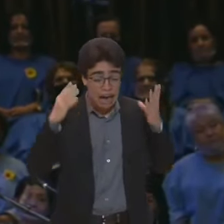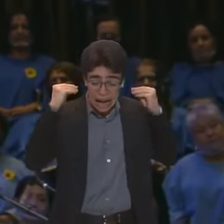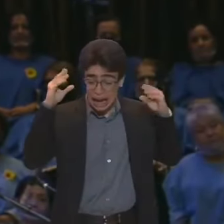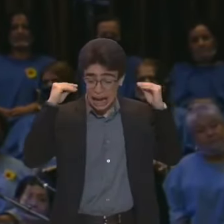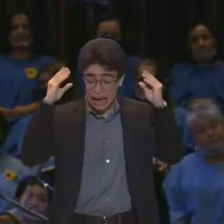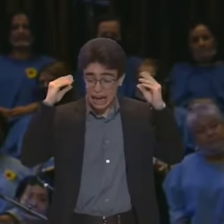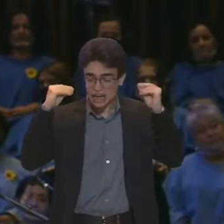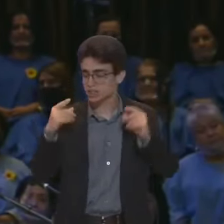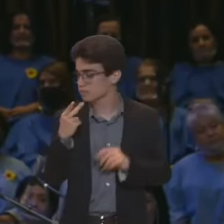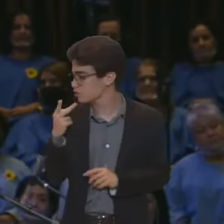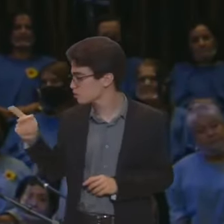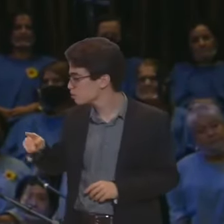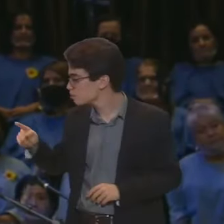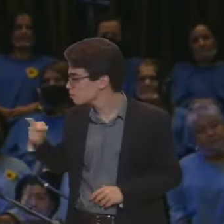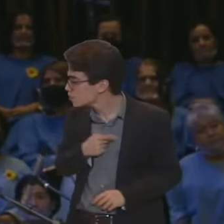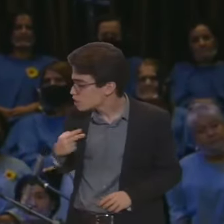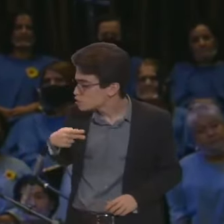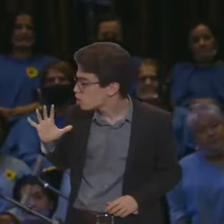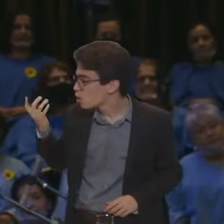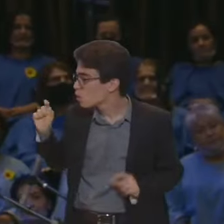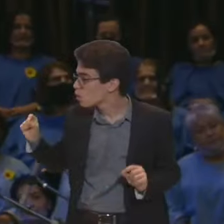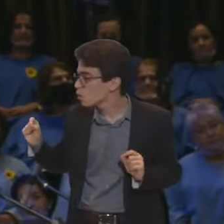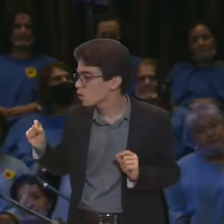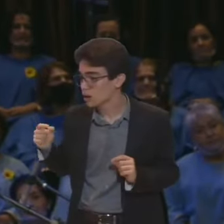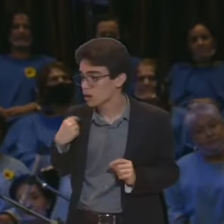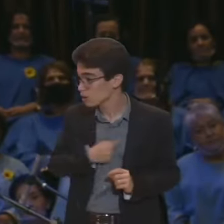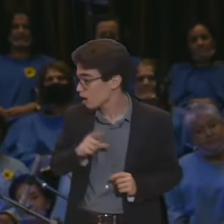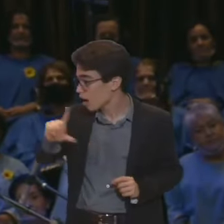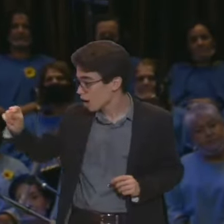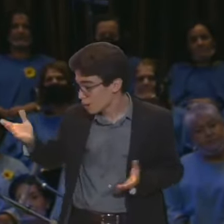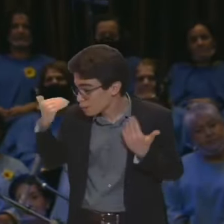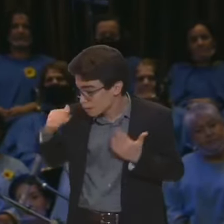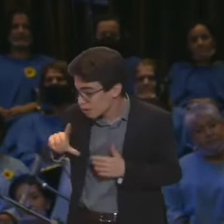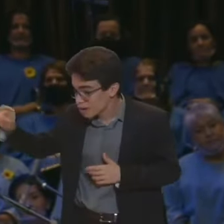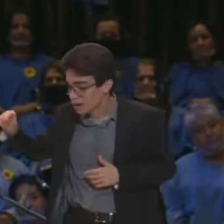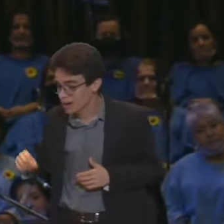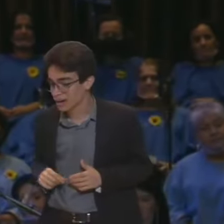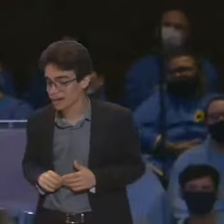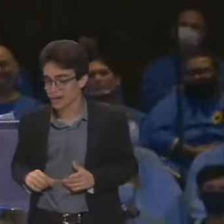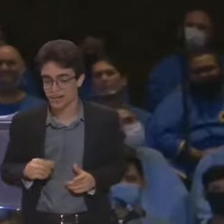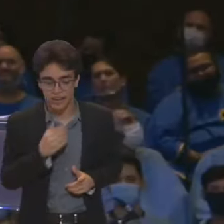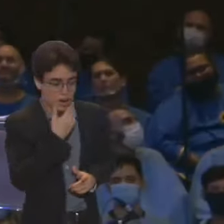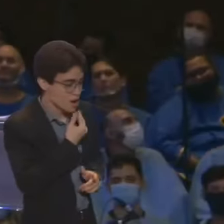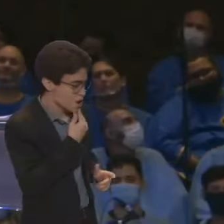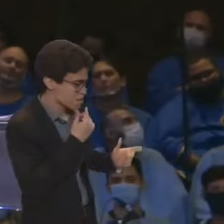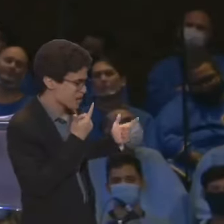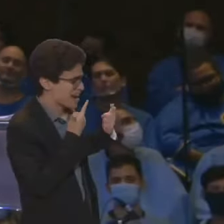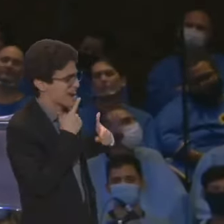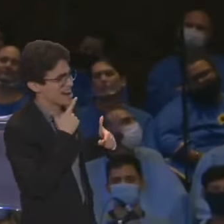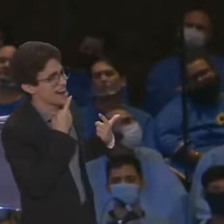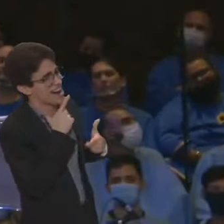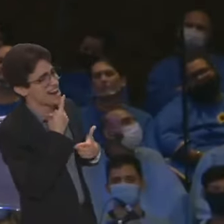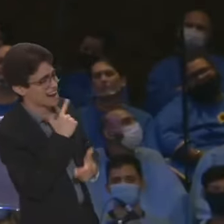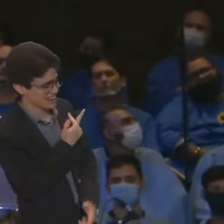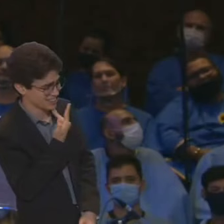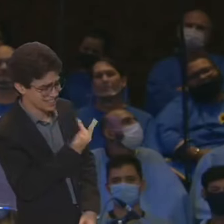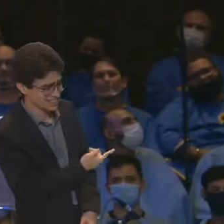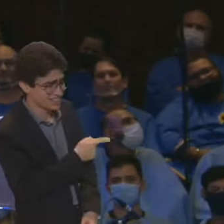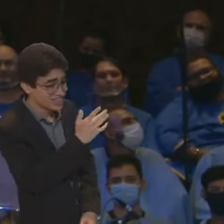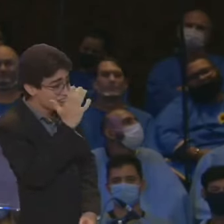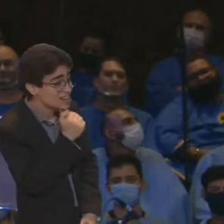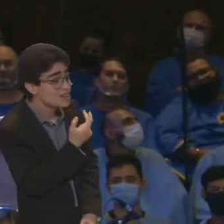olhei para o pastor Wally, falei: pastor Wally, o que é que está acontecendo? Vamos cair fora daqui. Ele deu uma risada e falou: